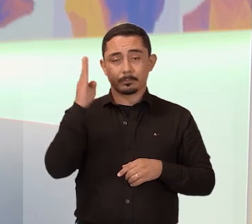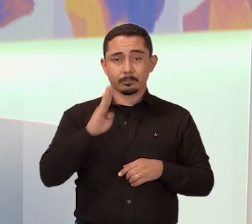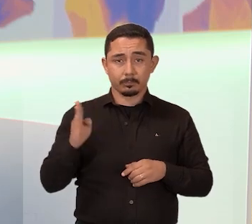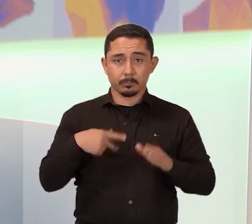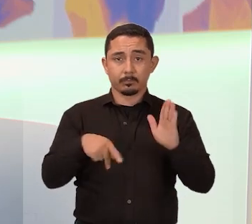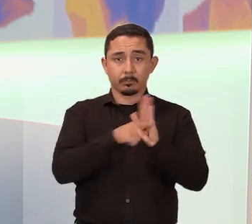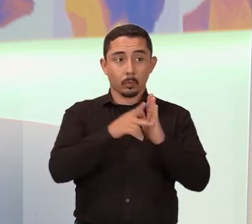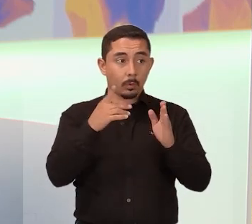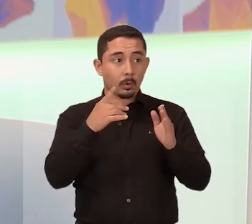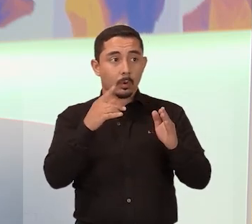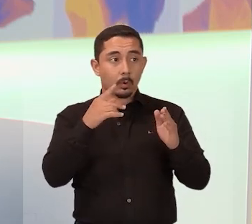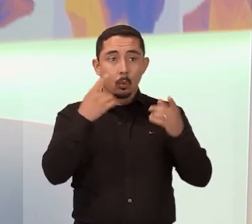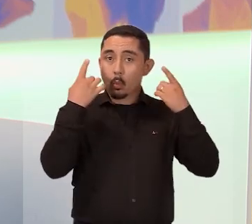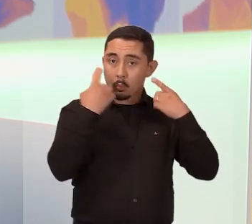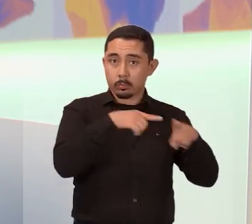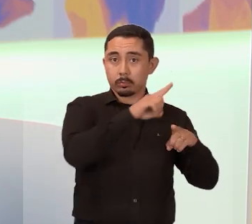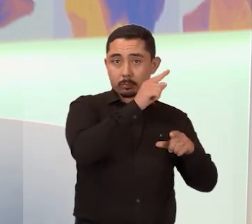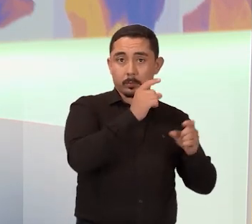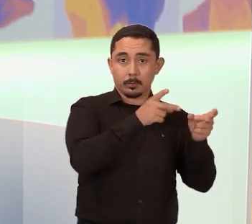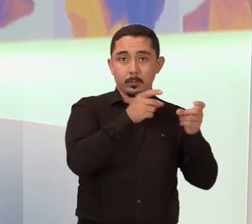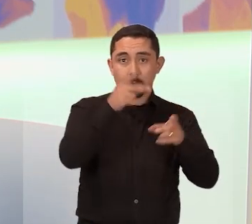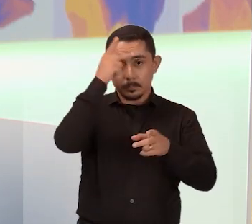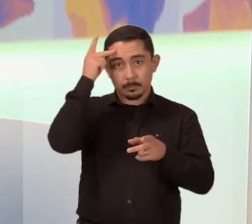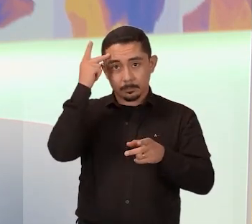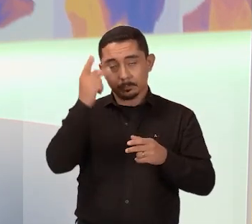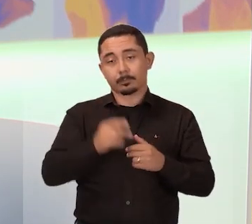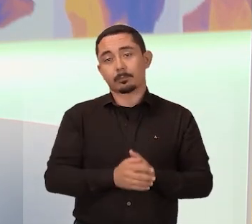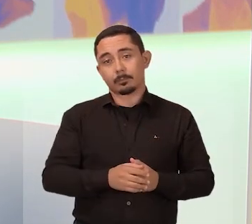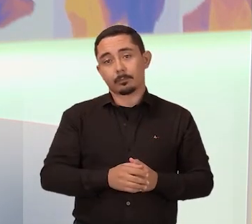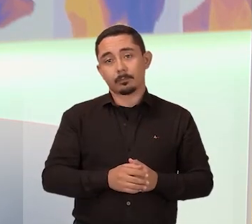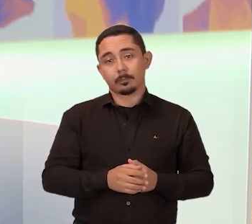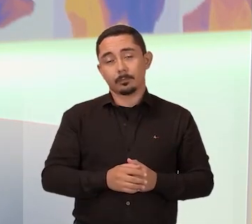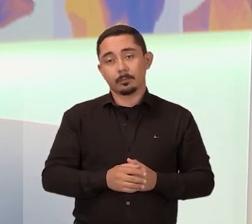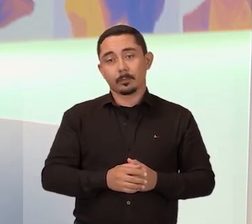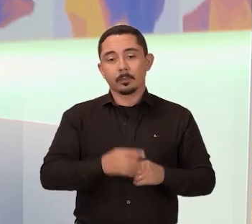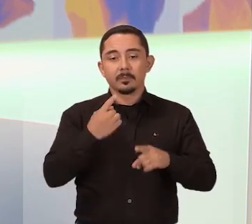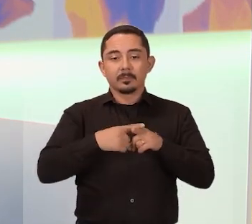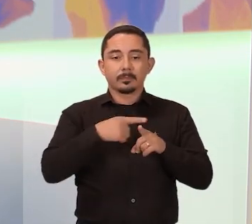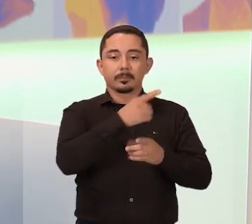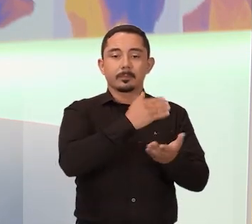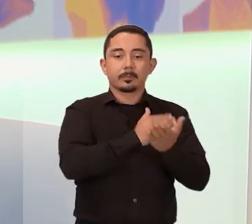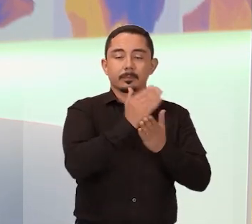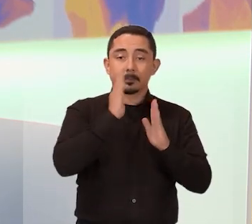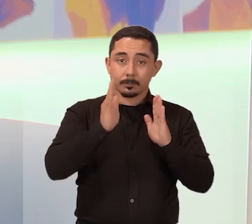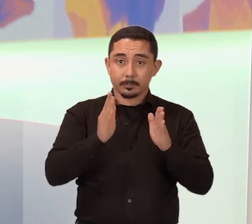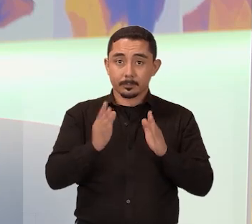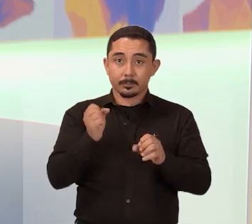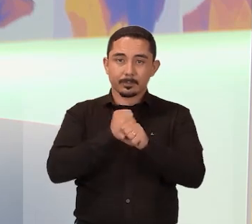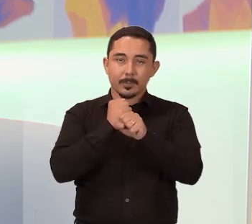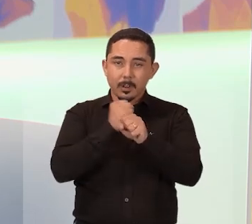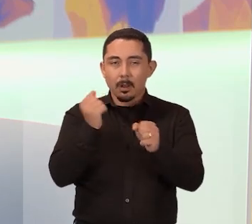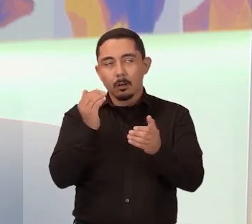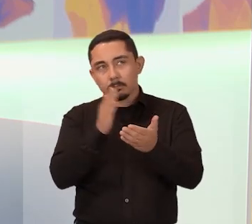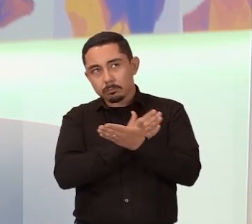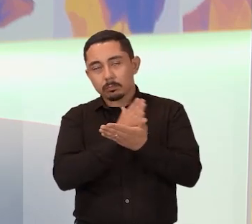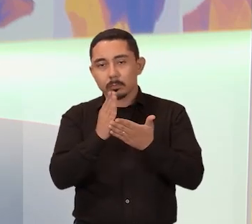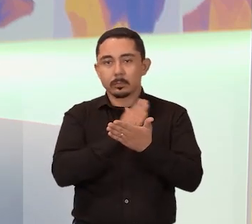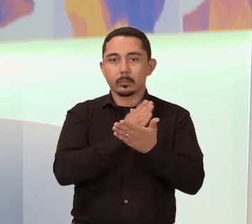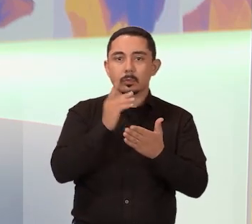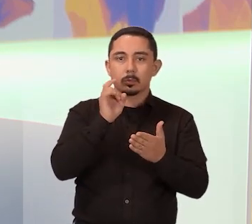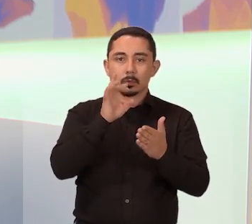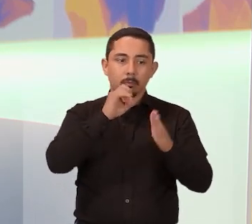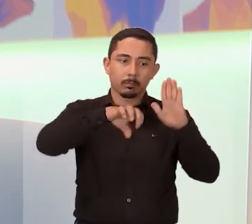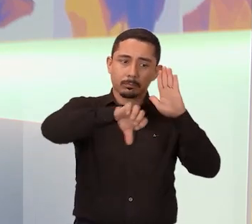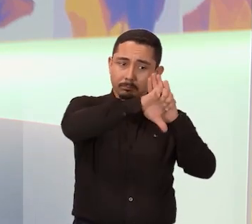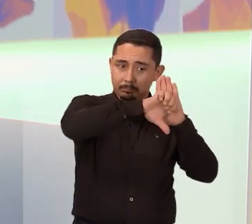pública brasileira de enfrentamento ao tráfico de pessoas. Porque ela iniciou já há alguns anos, mas com um